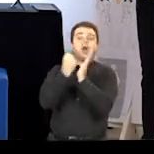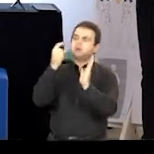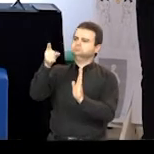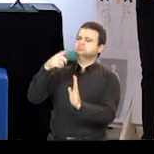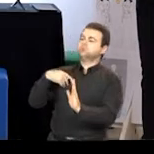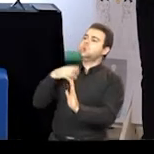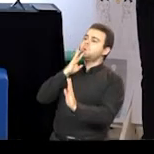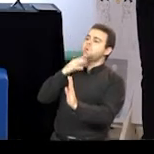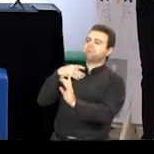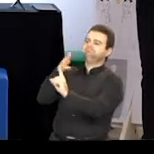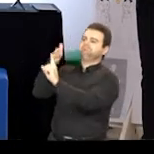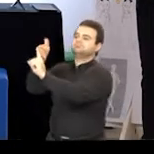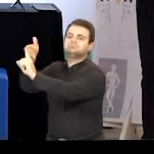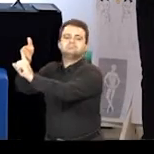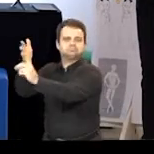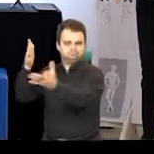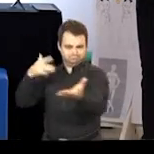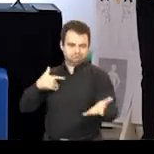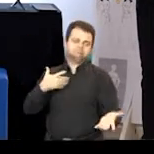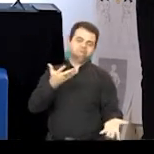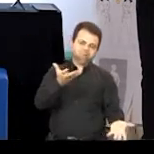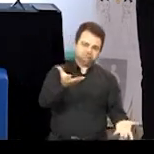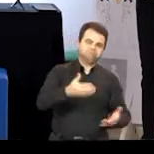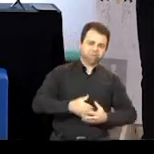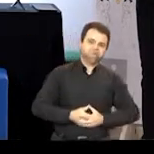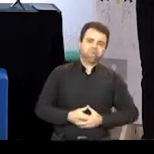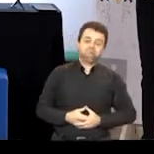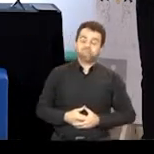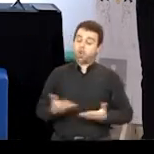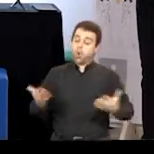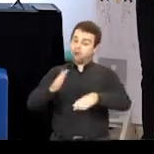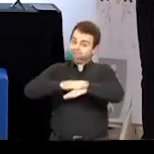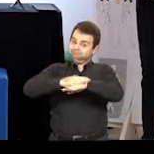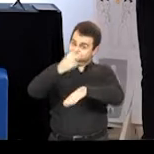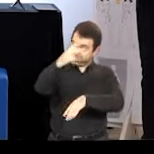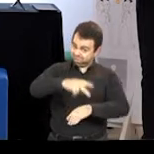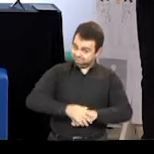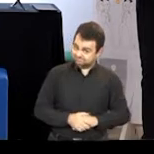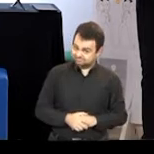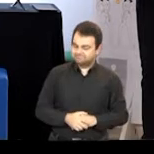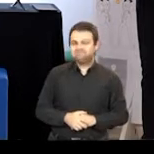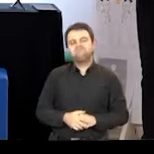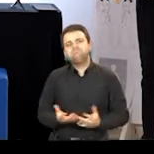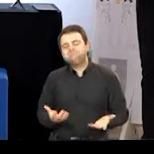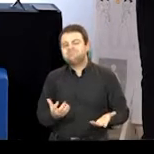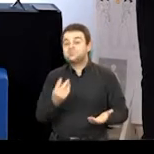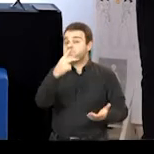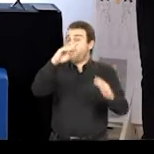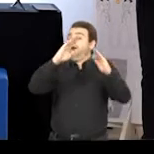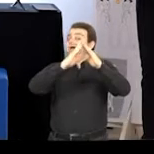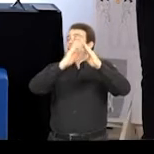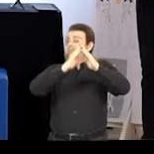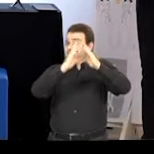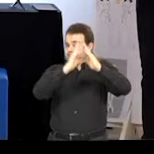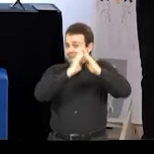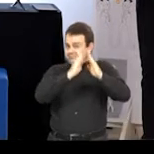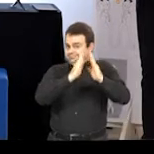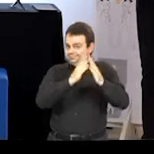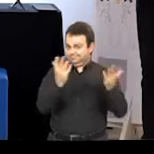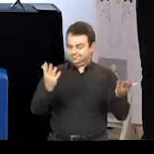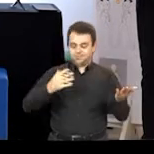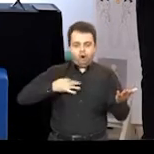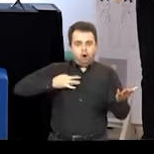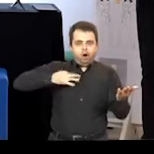naquela publicidade. Bom, agora é a sua vez. Que tal você aí em casa